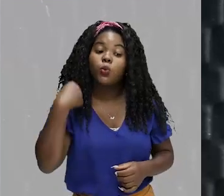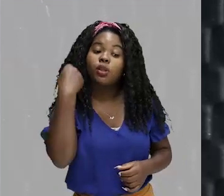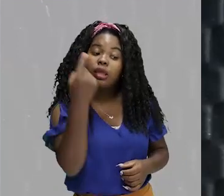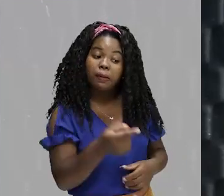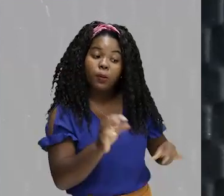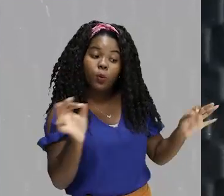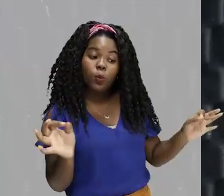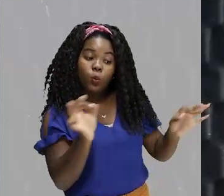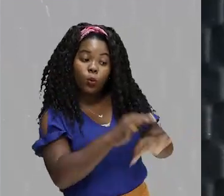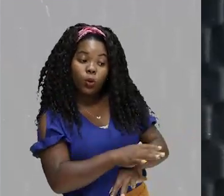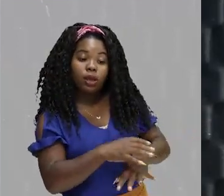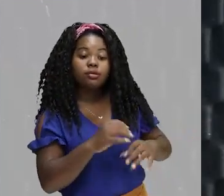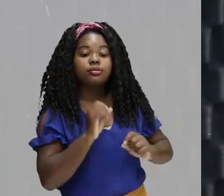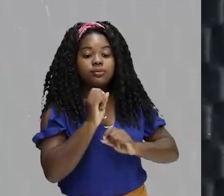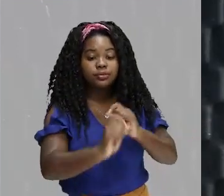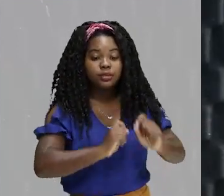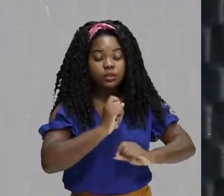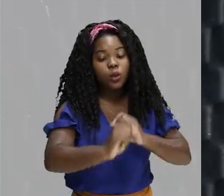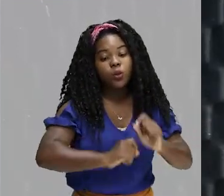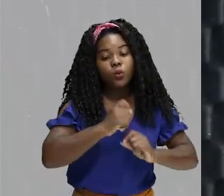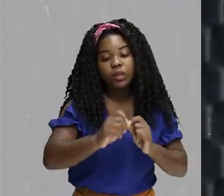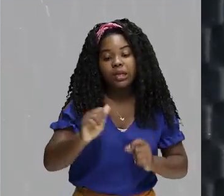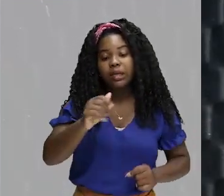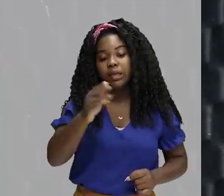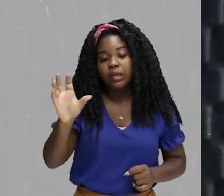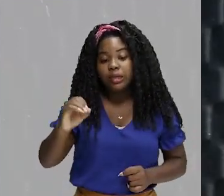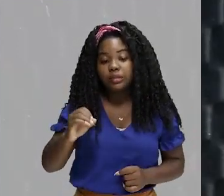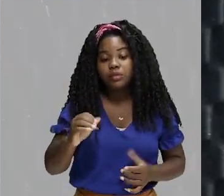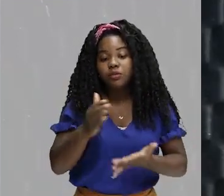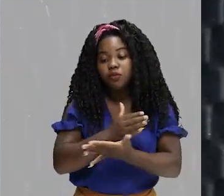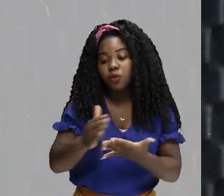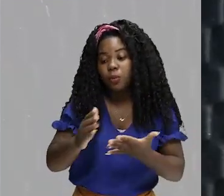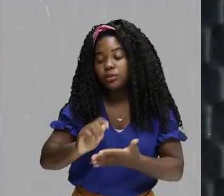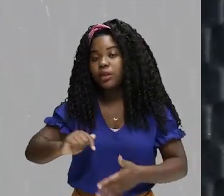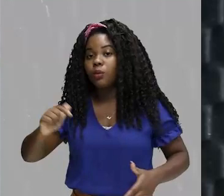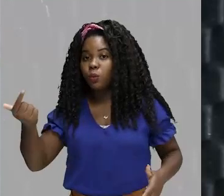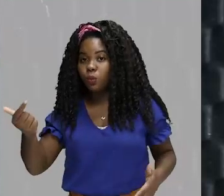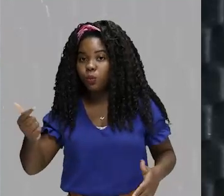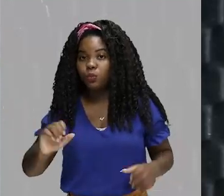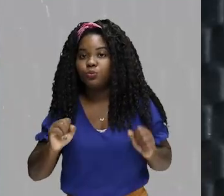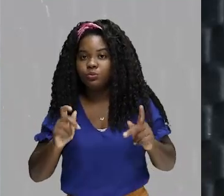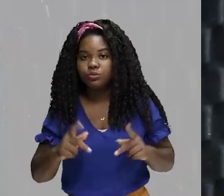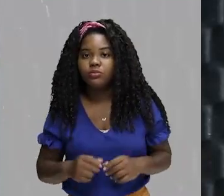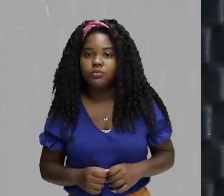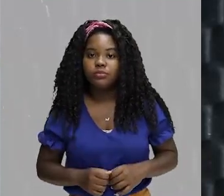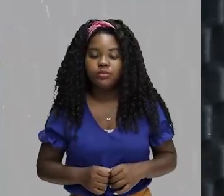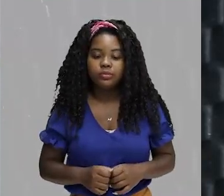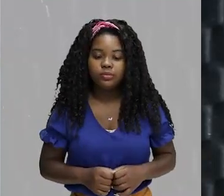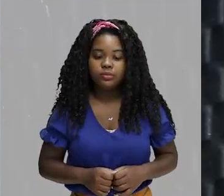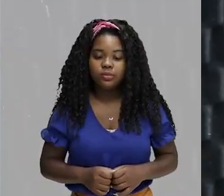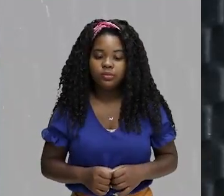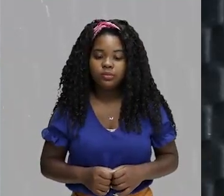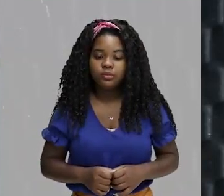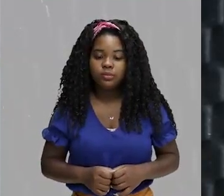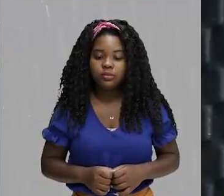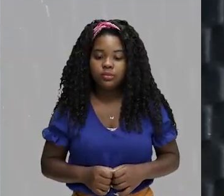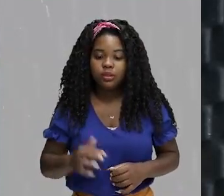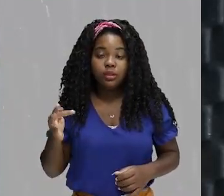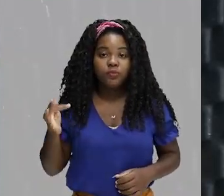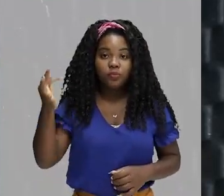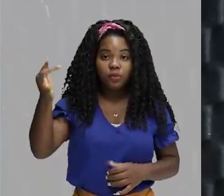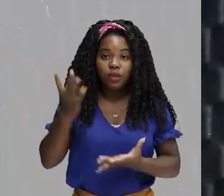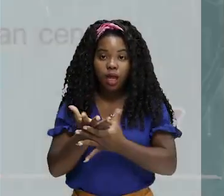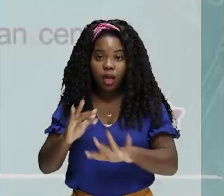de terminar a ação é que eu posso começar a outra, tá? Então, expressa uma ação que acaba no